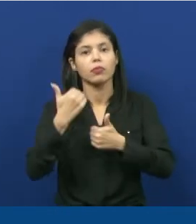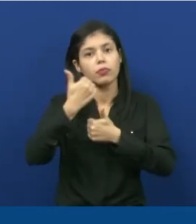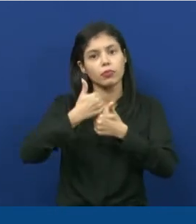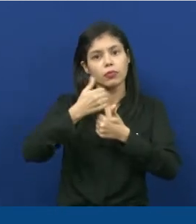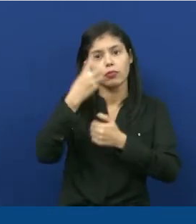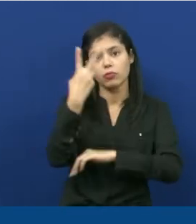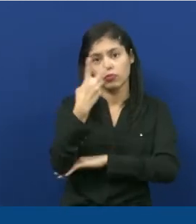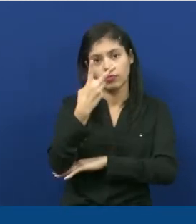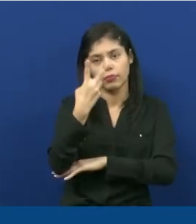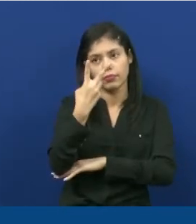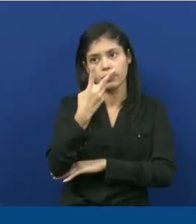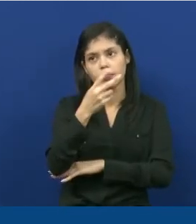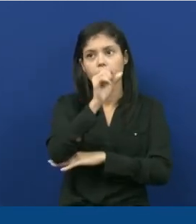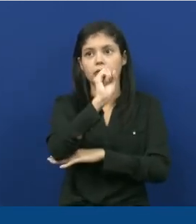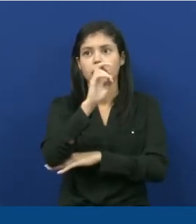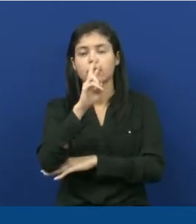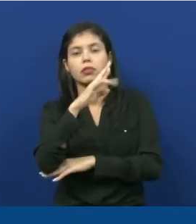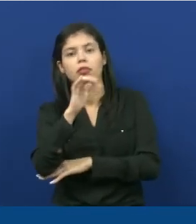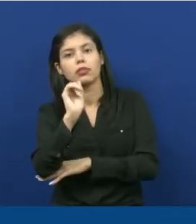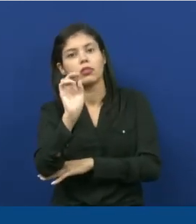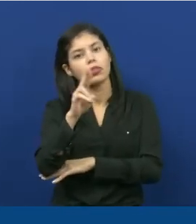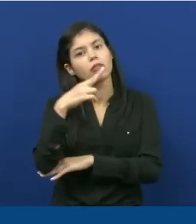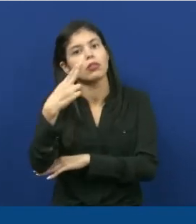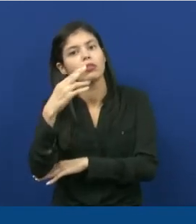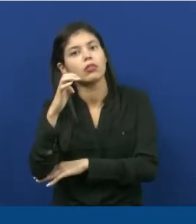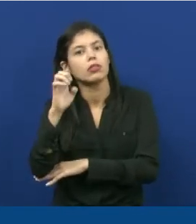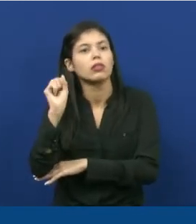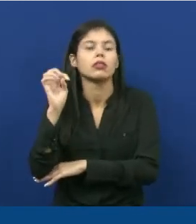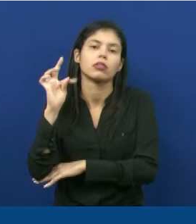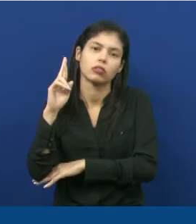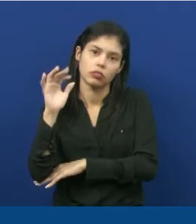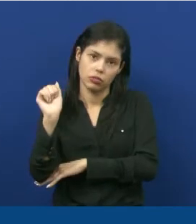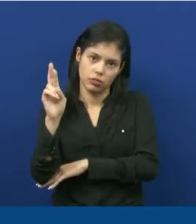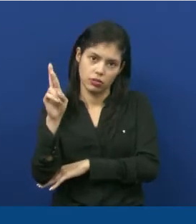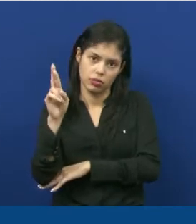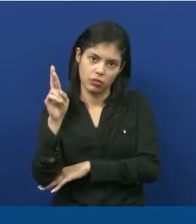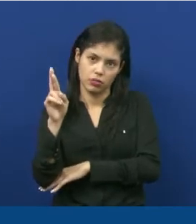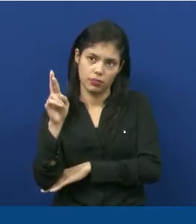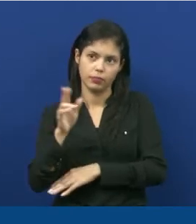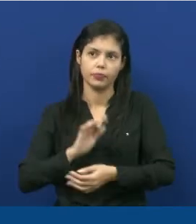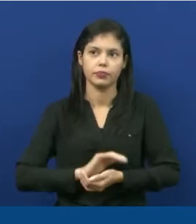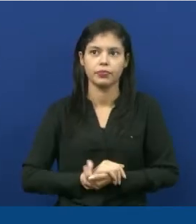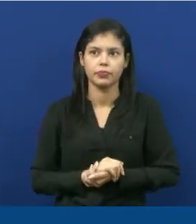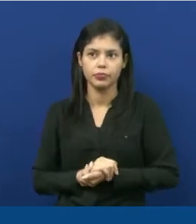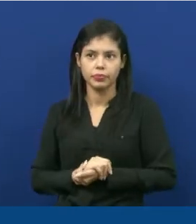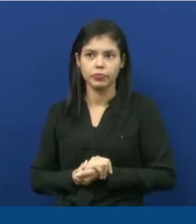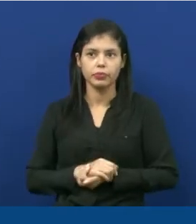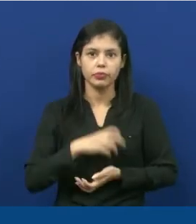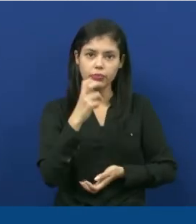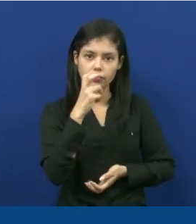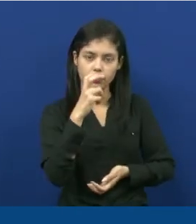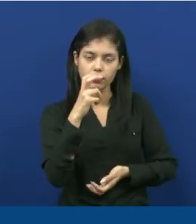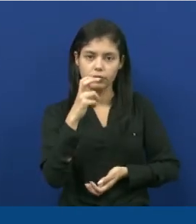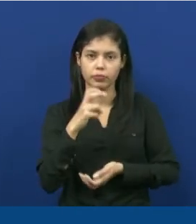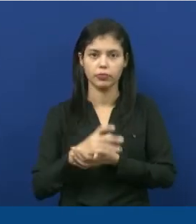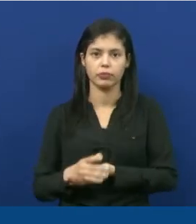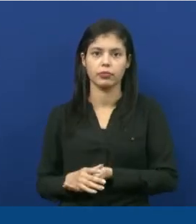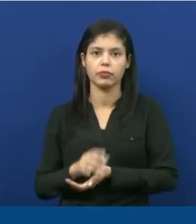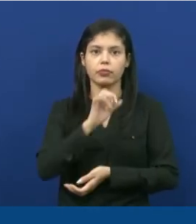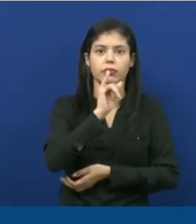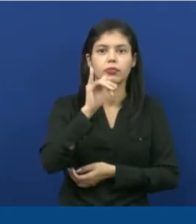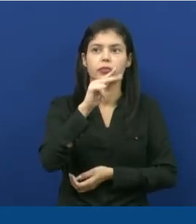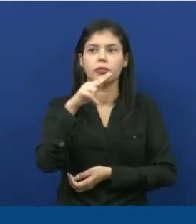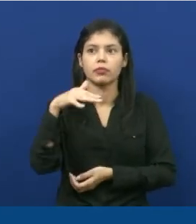significar ser ou estar. Depende de como ele está sendo empregado. A frase 5. I